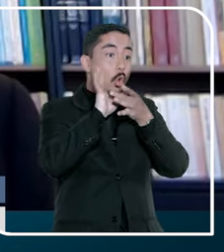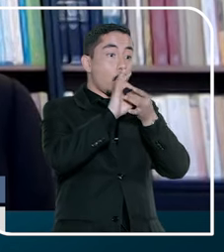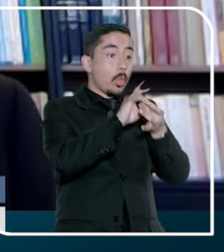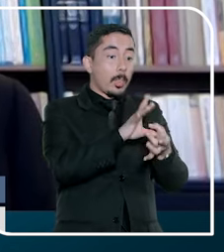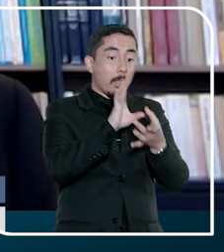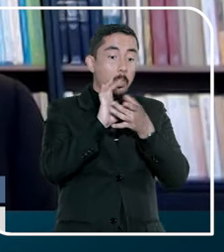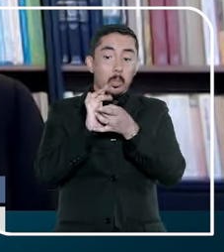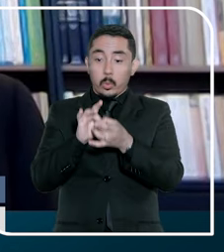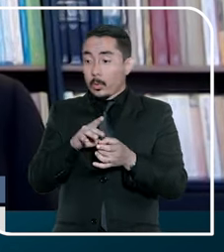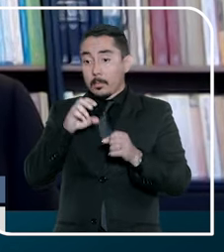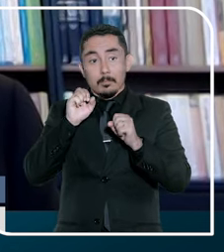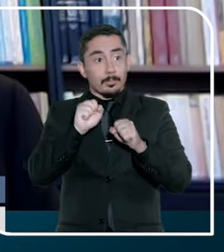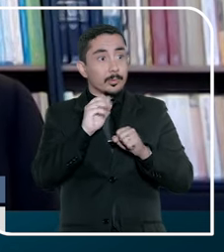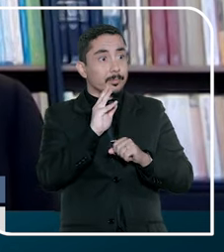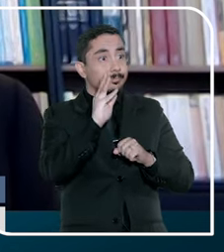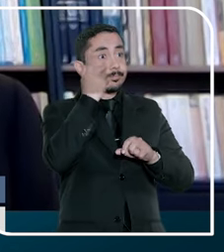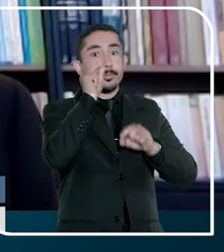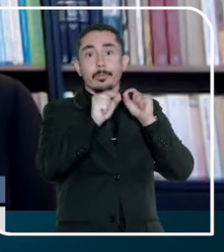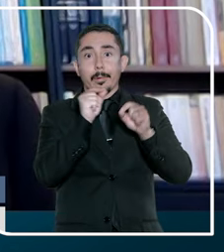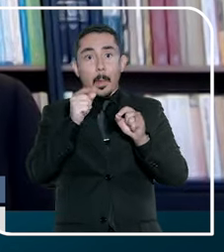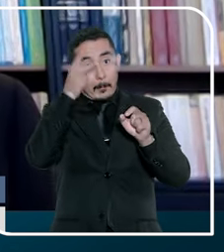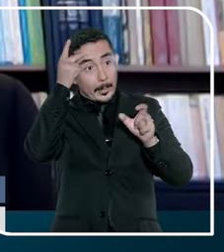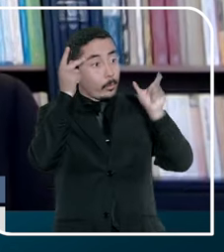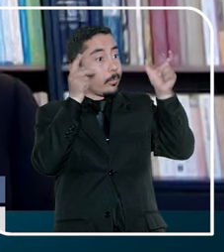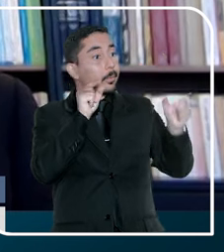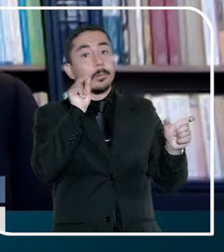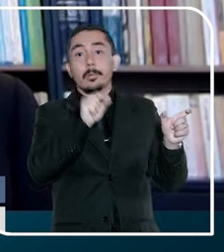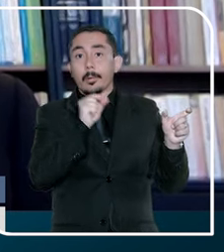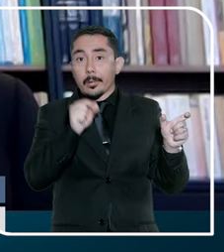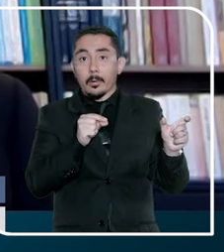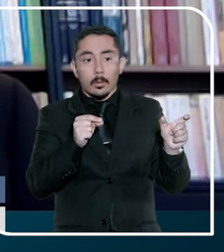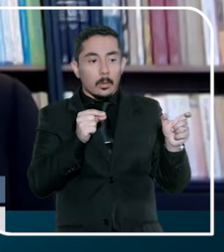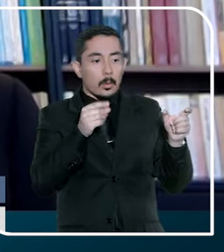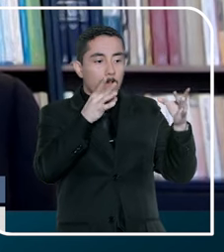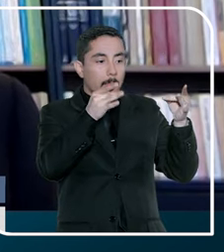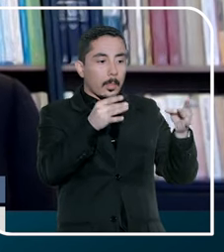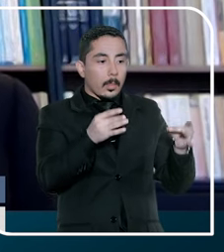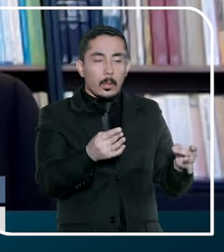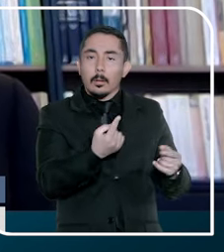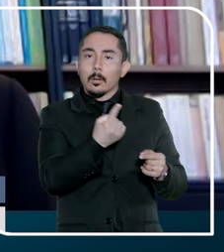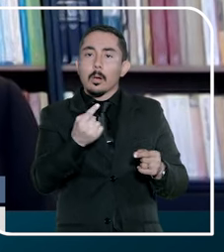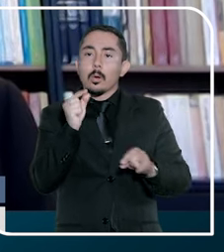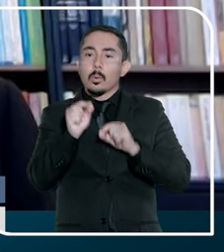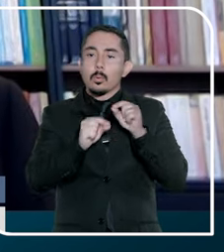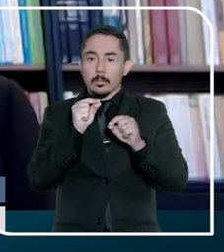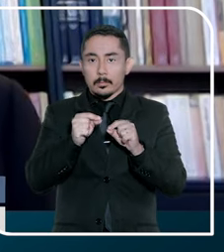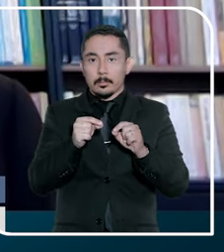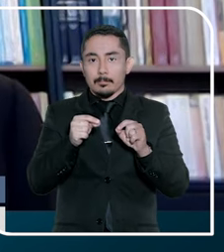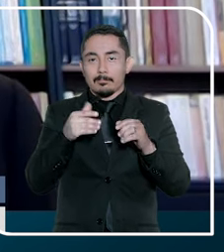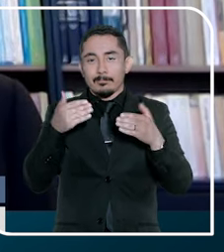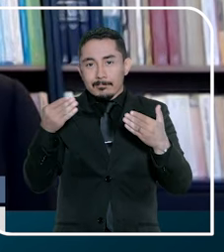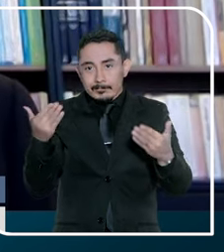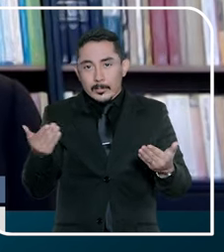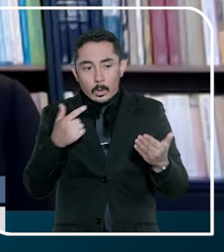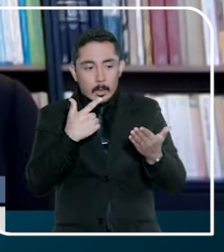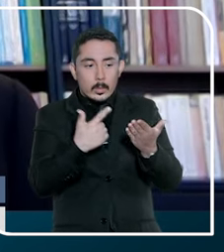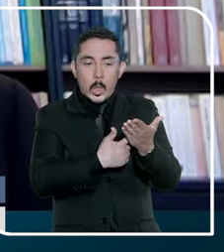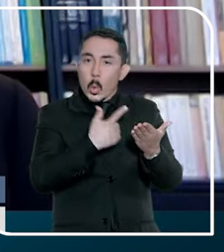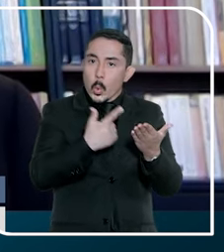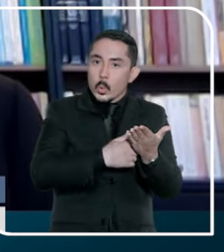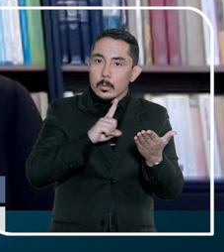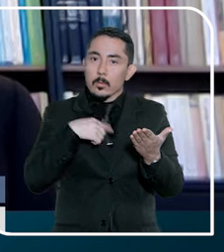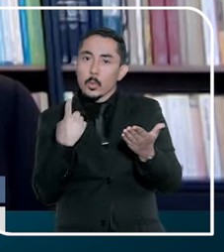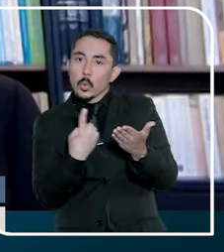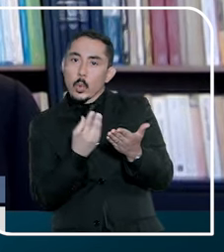praticado de quem praticou das características da vía e é exatamente por isso que no Livro nós propomos